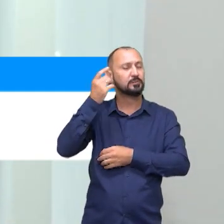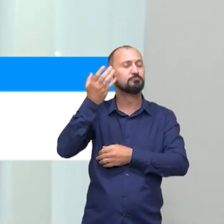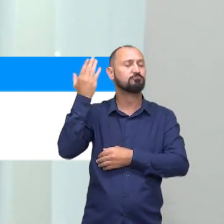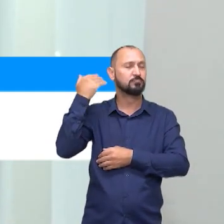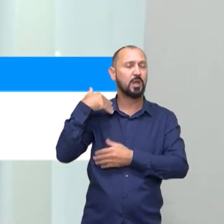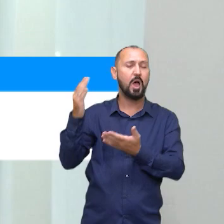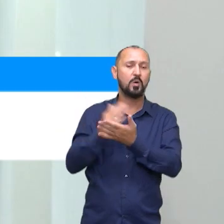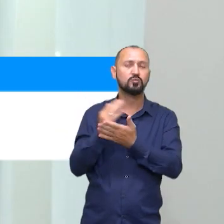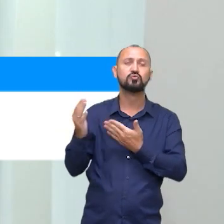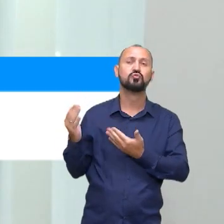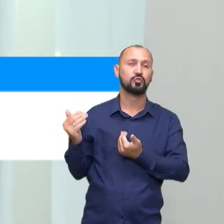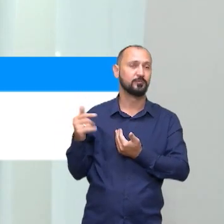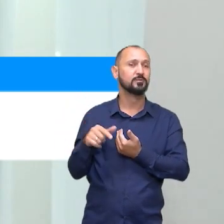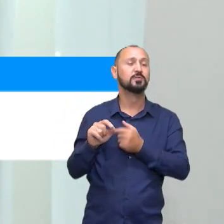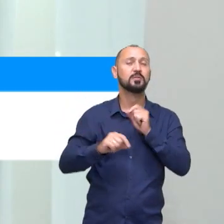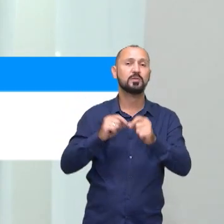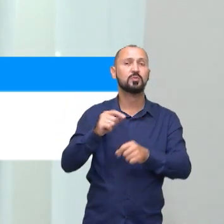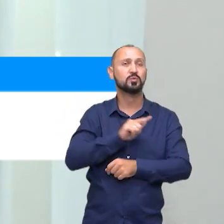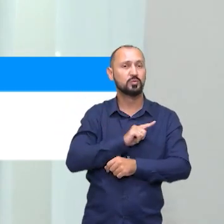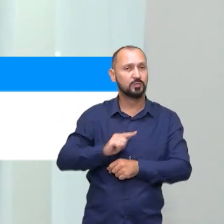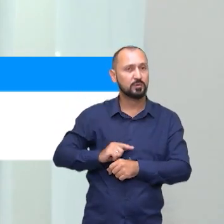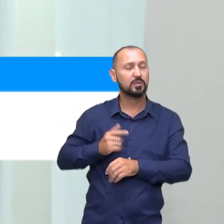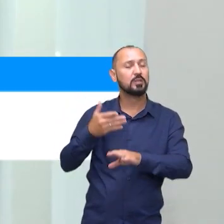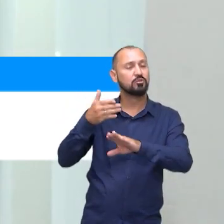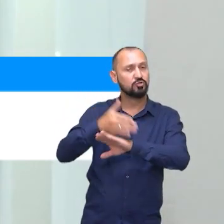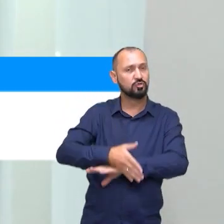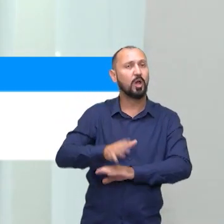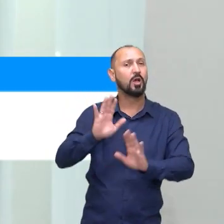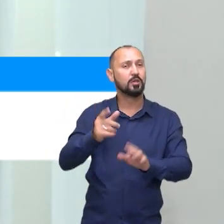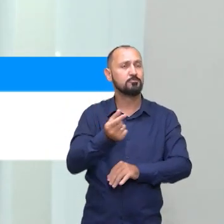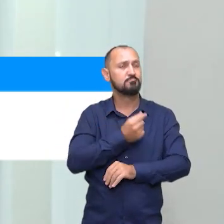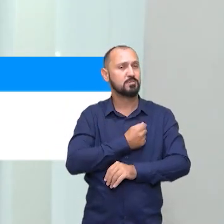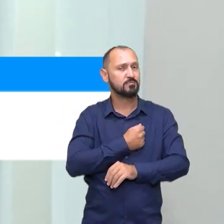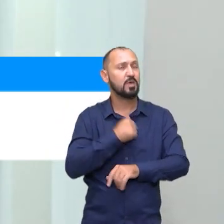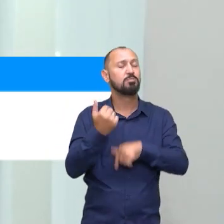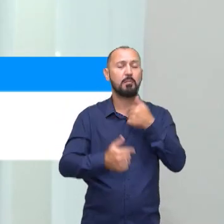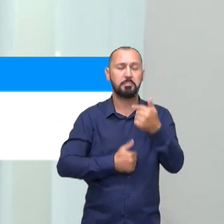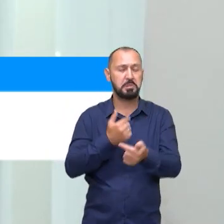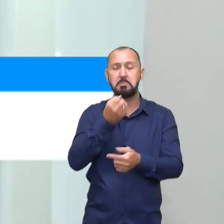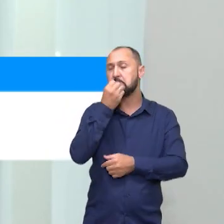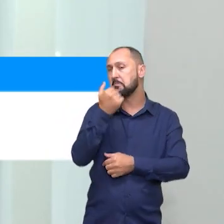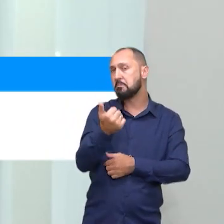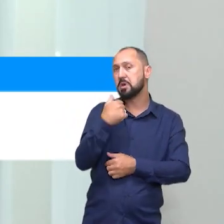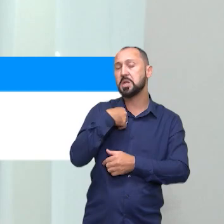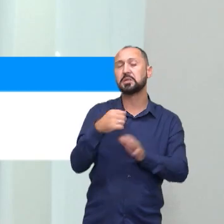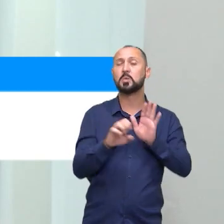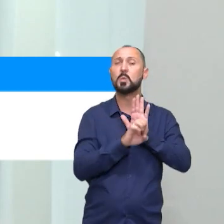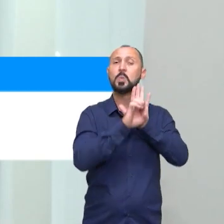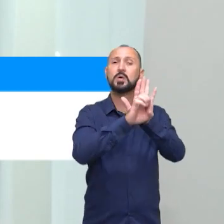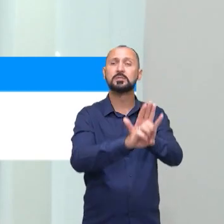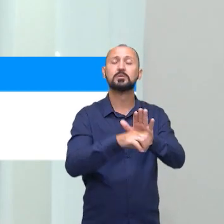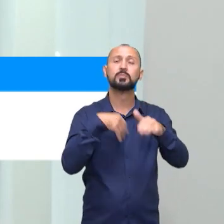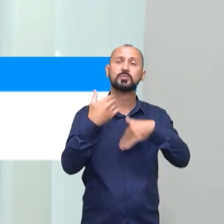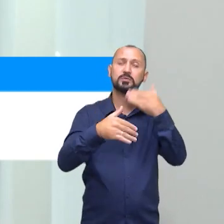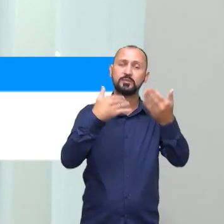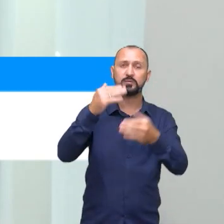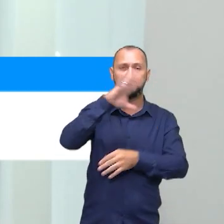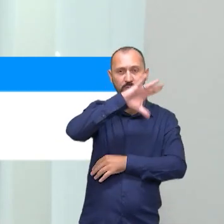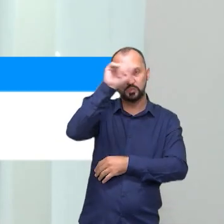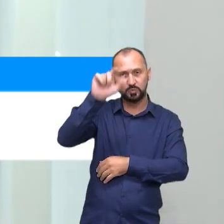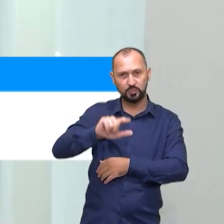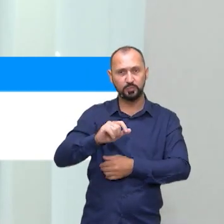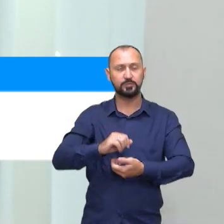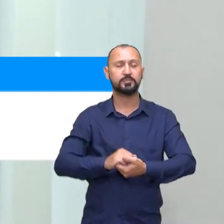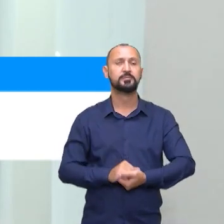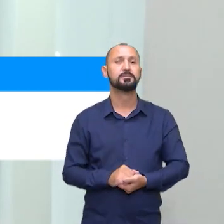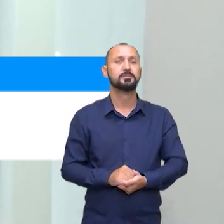Correia, do deputado Barbosinha e de tantos outros deputados antigos e jovens também, novos também, e dos governadores que por aqui passaram também, né, que